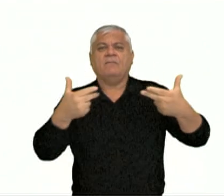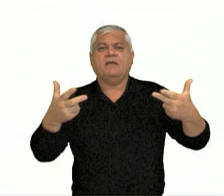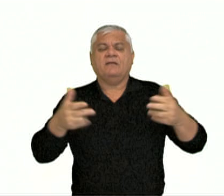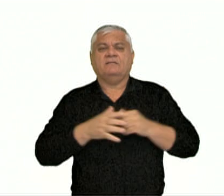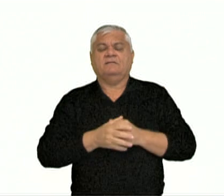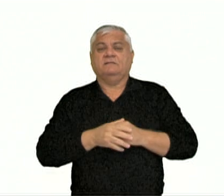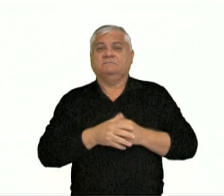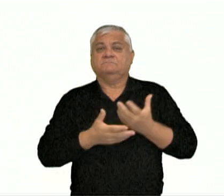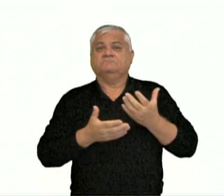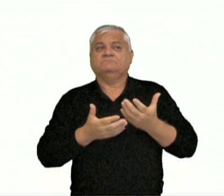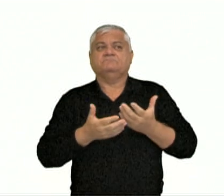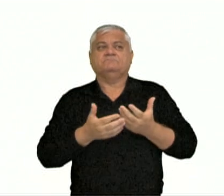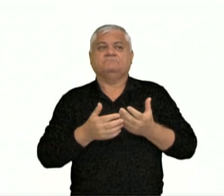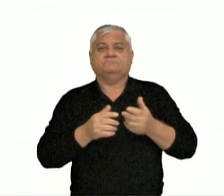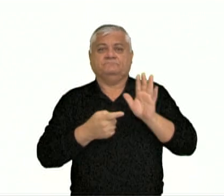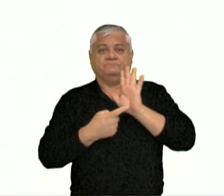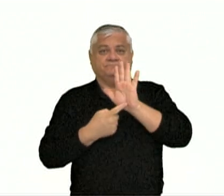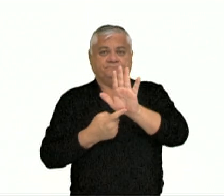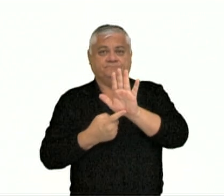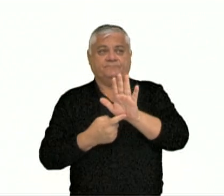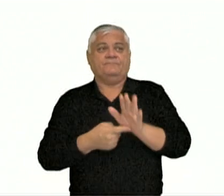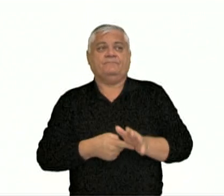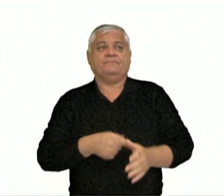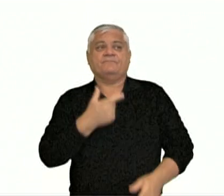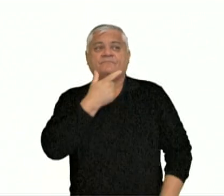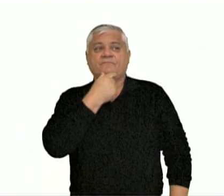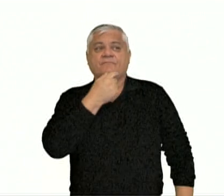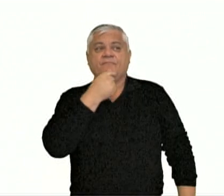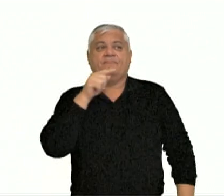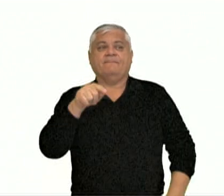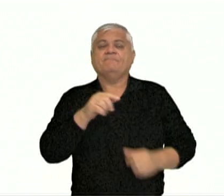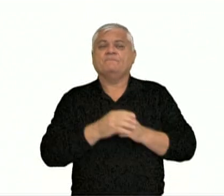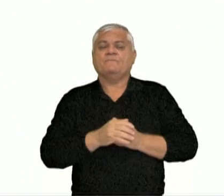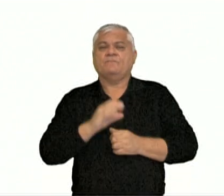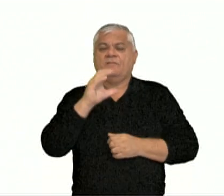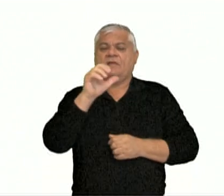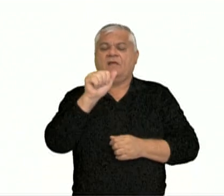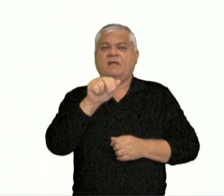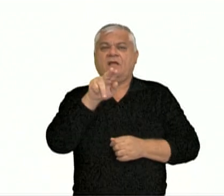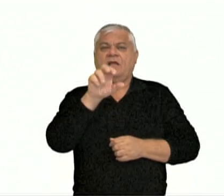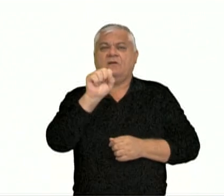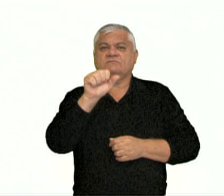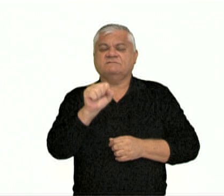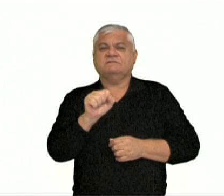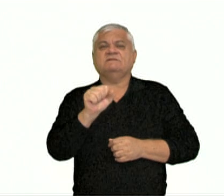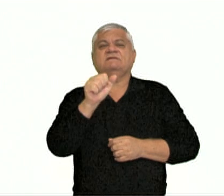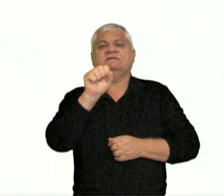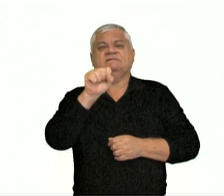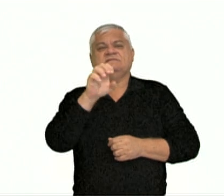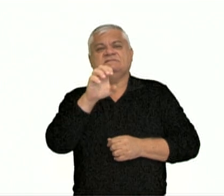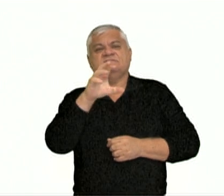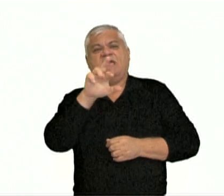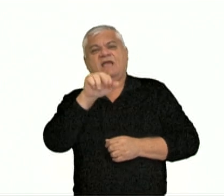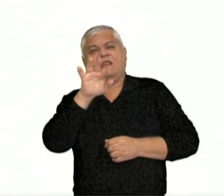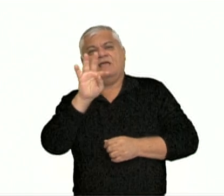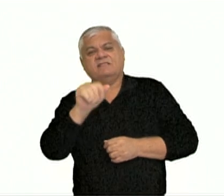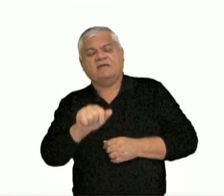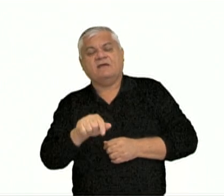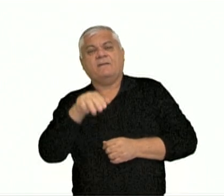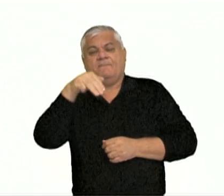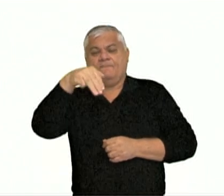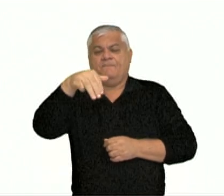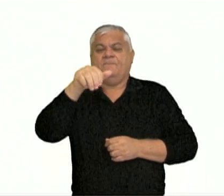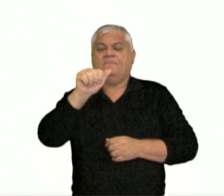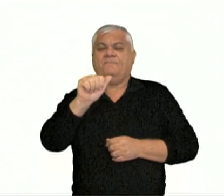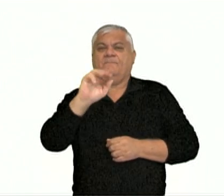narrativa. Então, apresento para vocês A Causa Secreta de Machado de Assis. Então, essa capa do